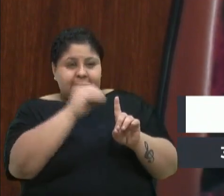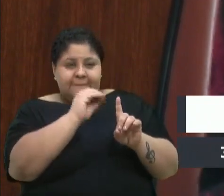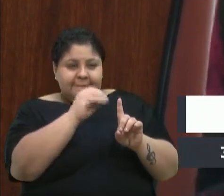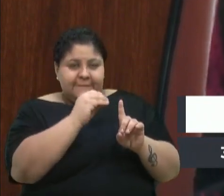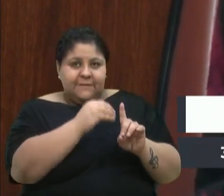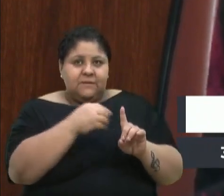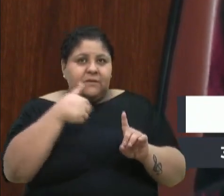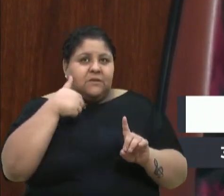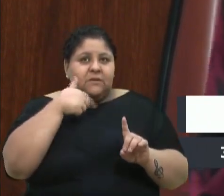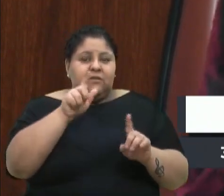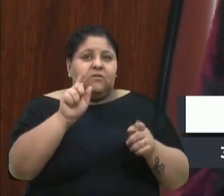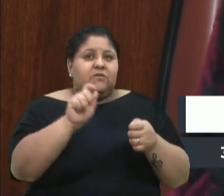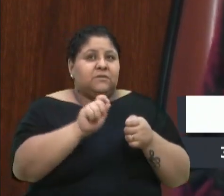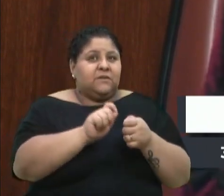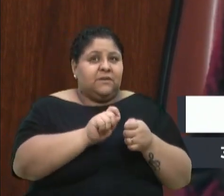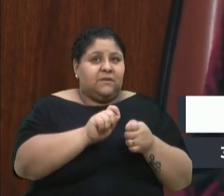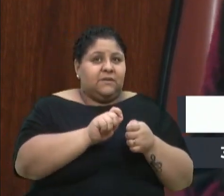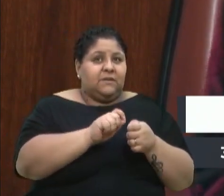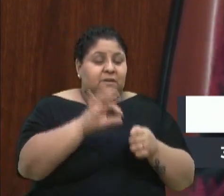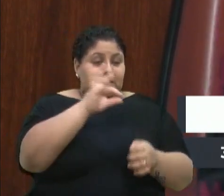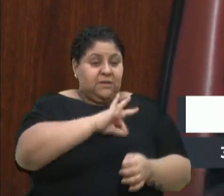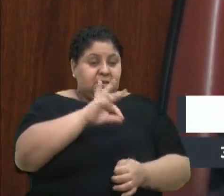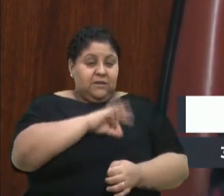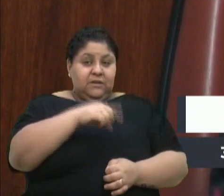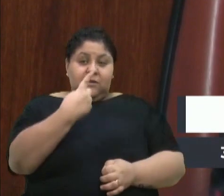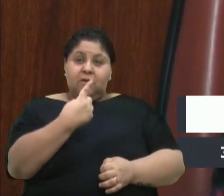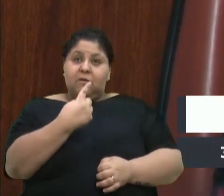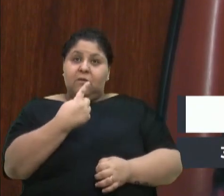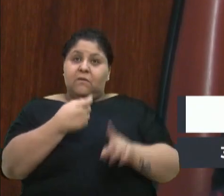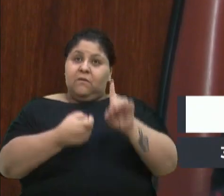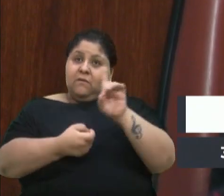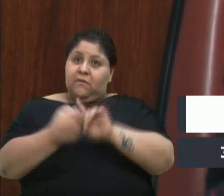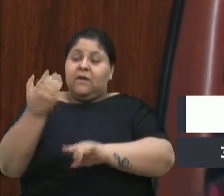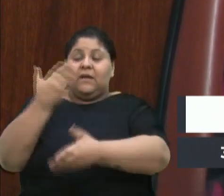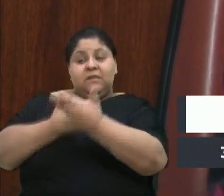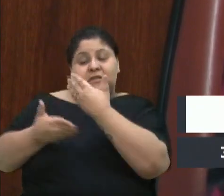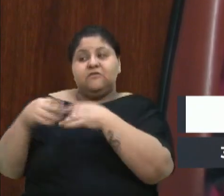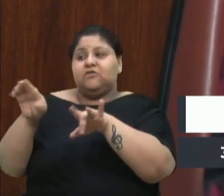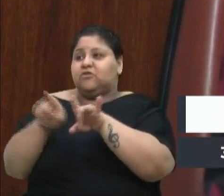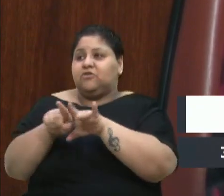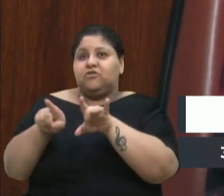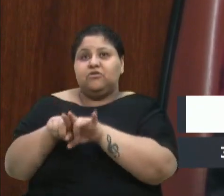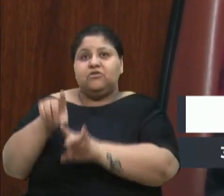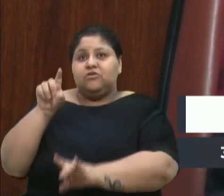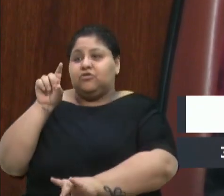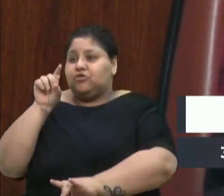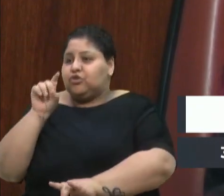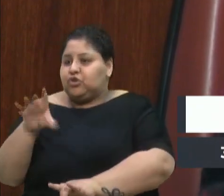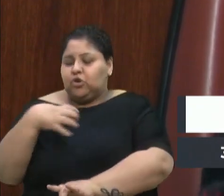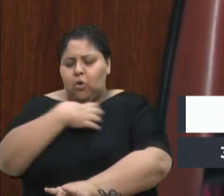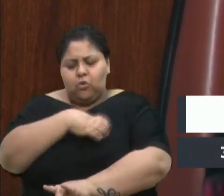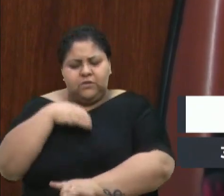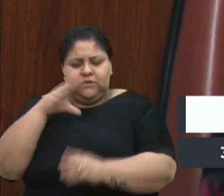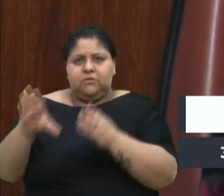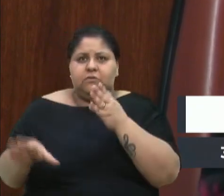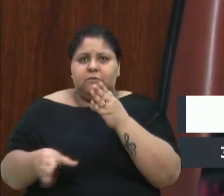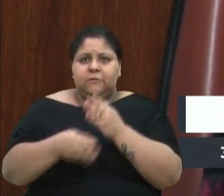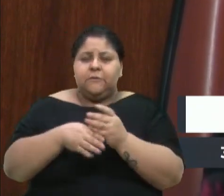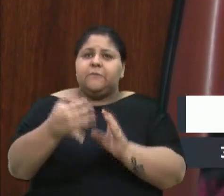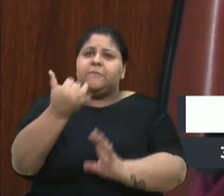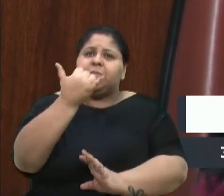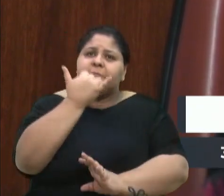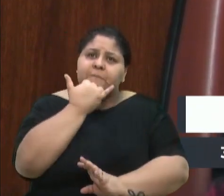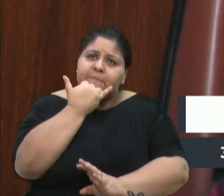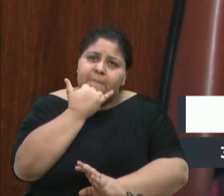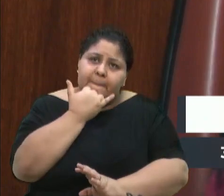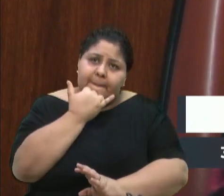de um salário mínimo mensal, sejam atendidos também. É só esse o sentido da emenda. Desculpa por...